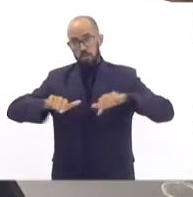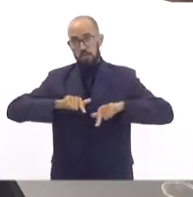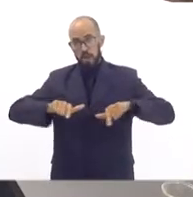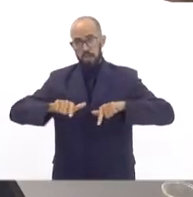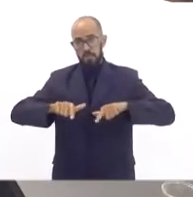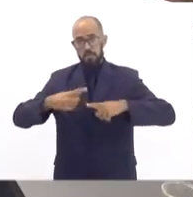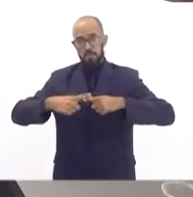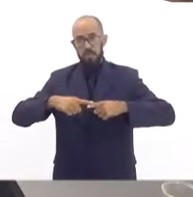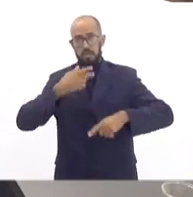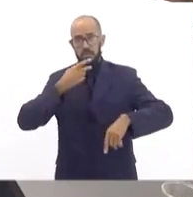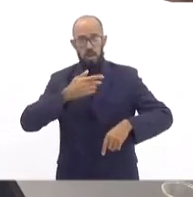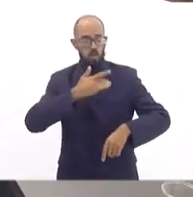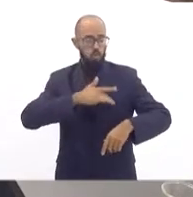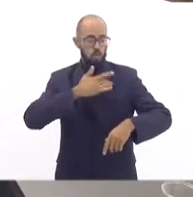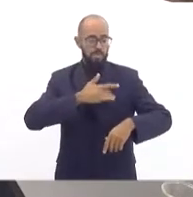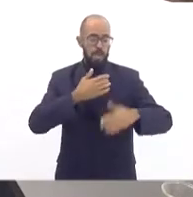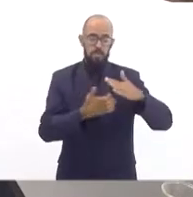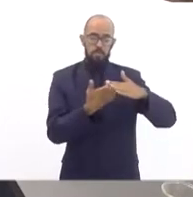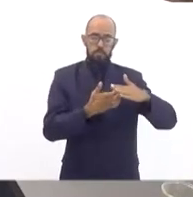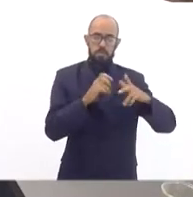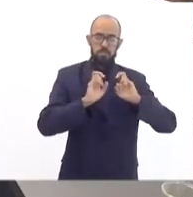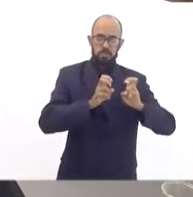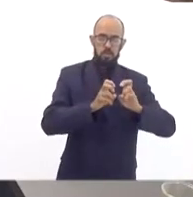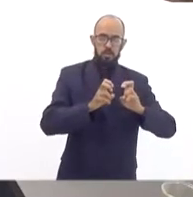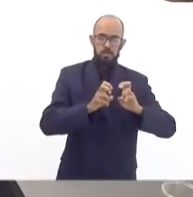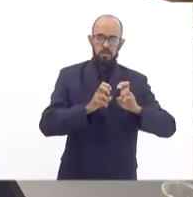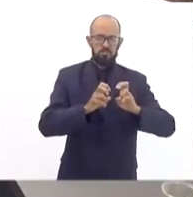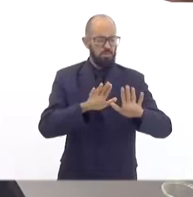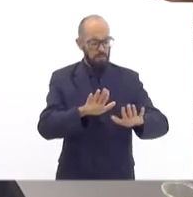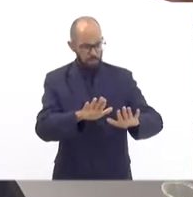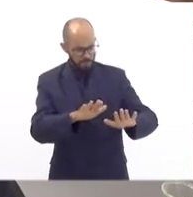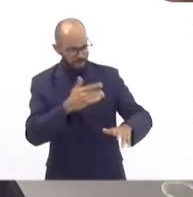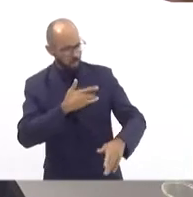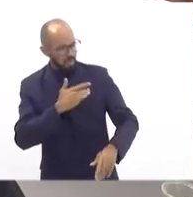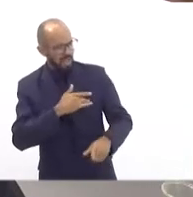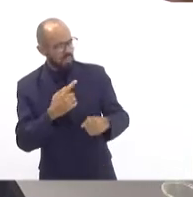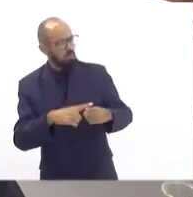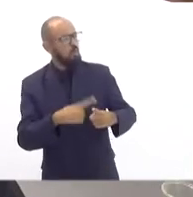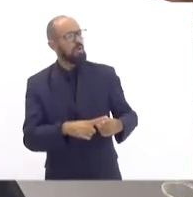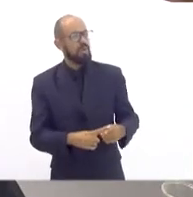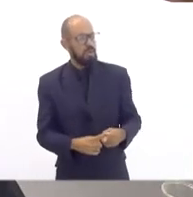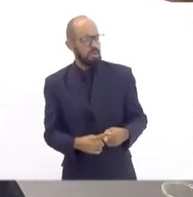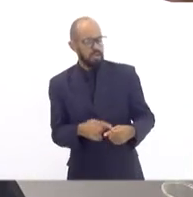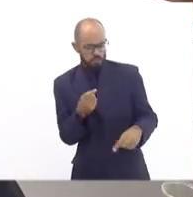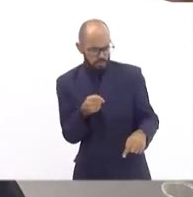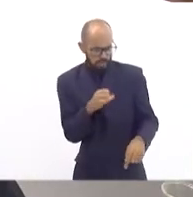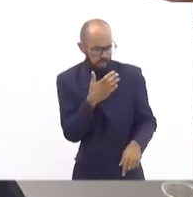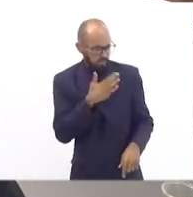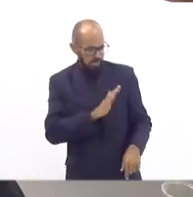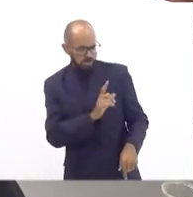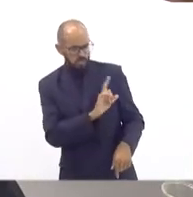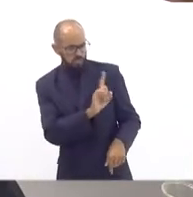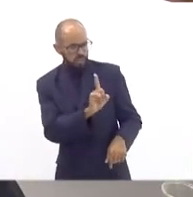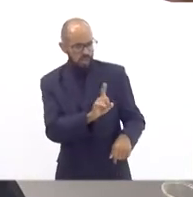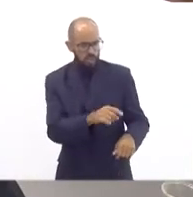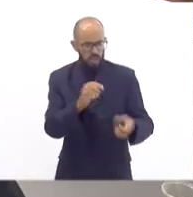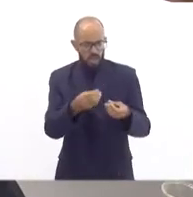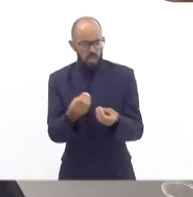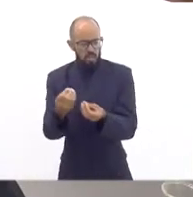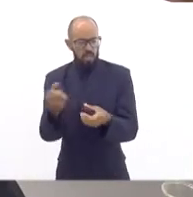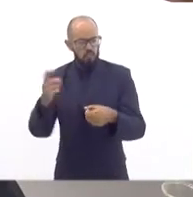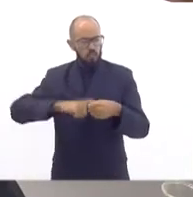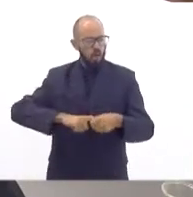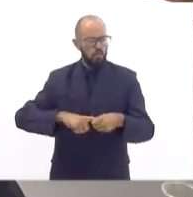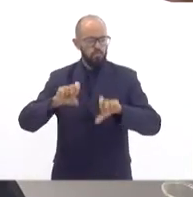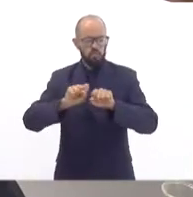porque coitada da Supervia. Ah, coitada por quê? Se ela é tão coitada assim, se ela não está satisfeita, ela entrega o sistema. O que não